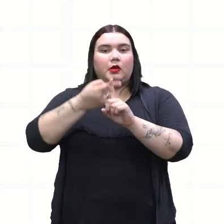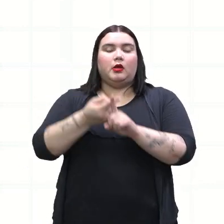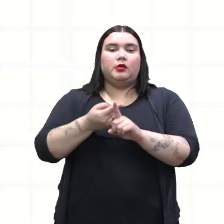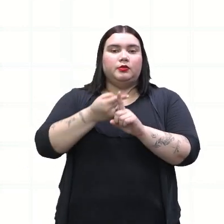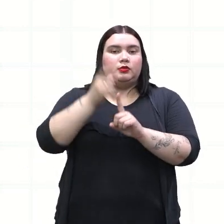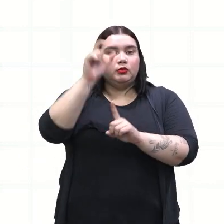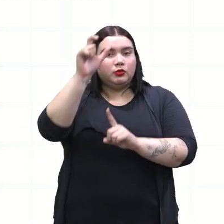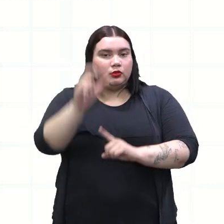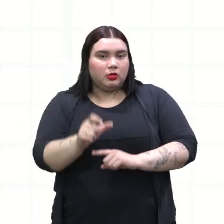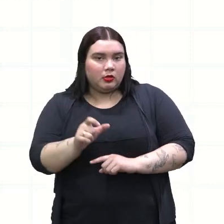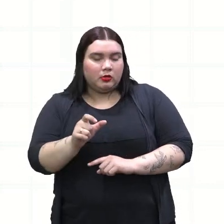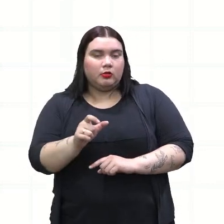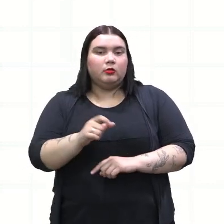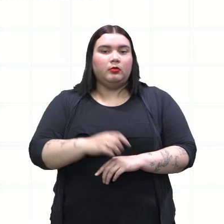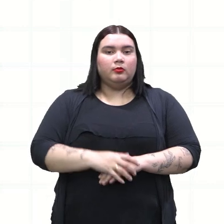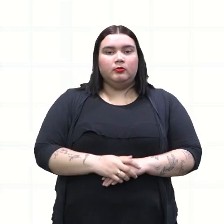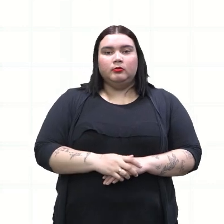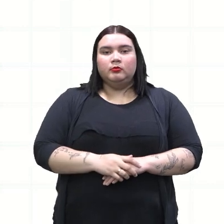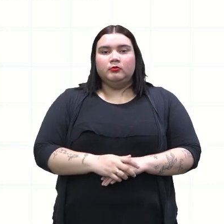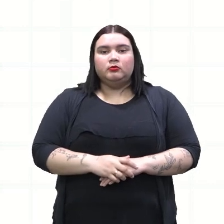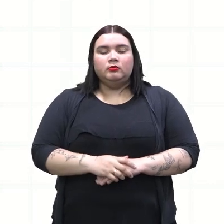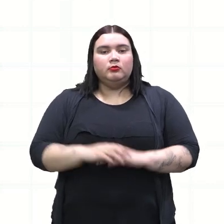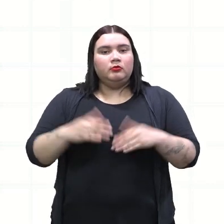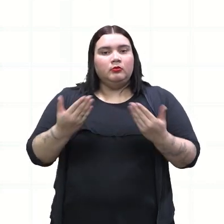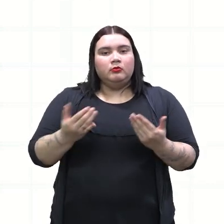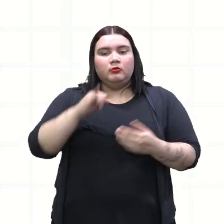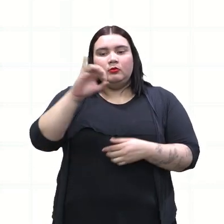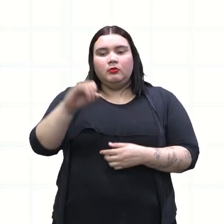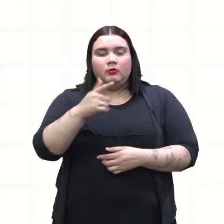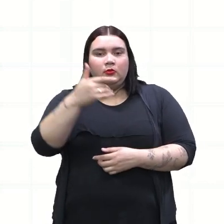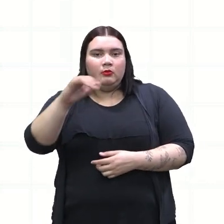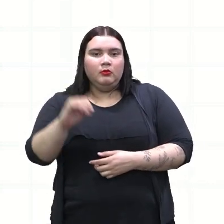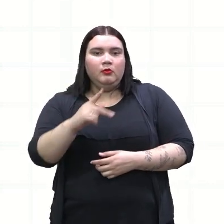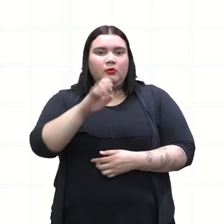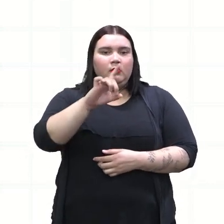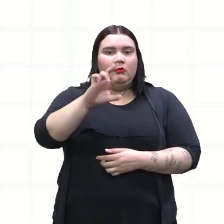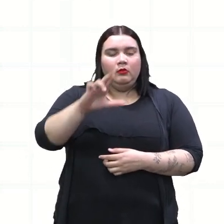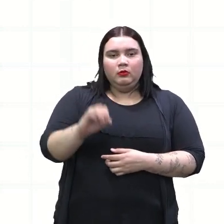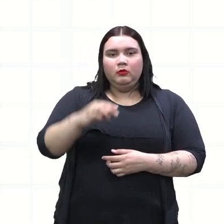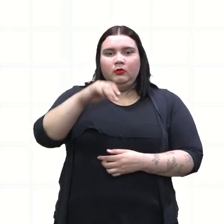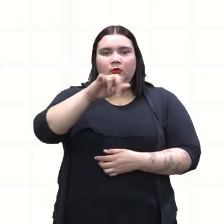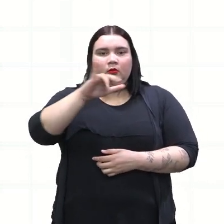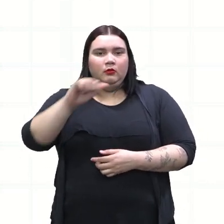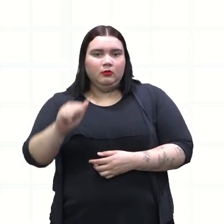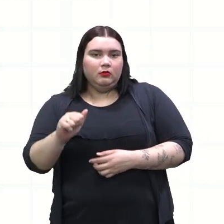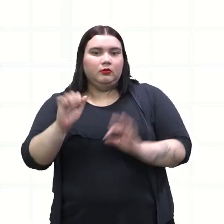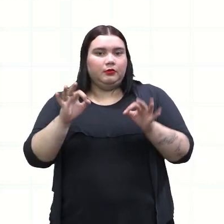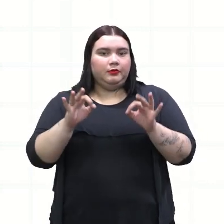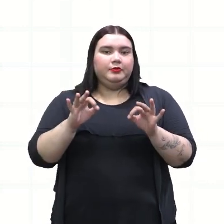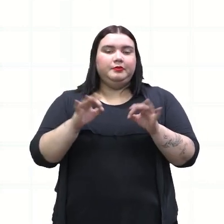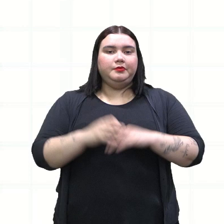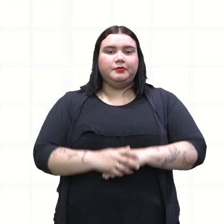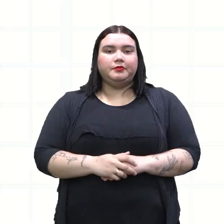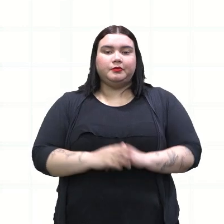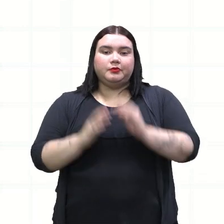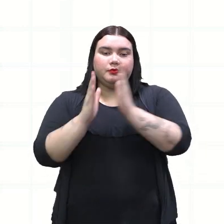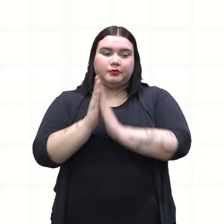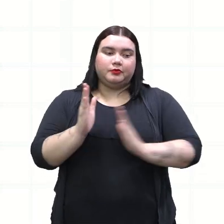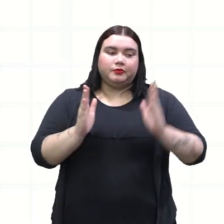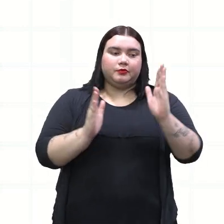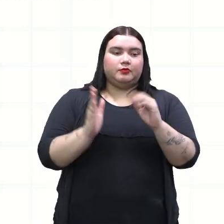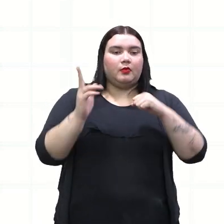sujeito. João, Pedro, Maria, the dog, she, he, we, certo? Em seguida o